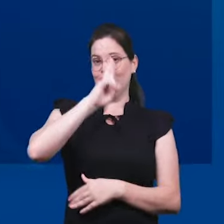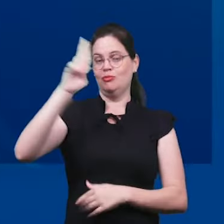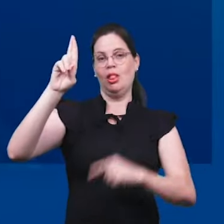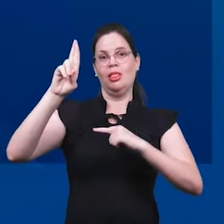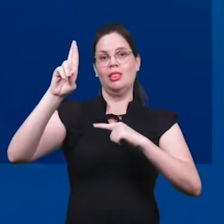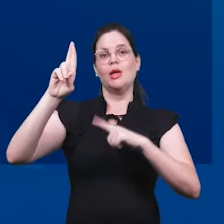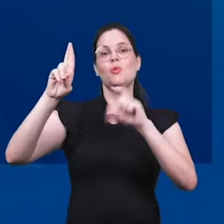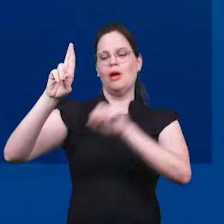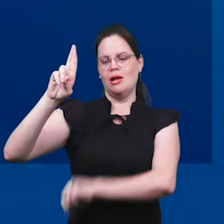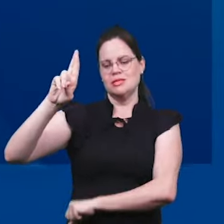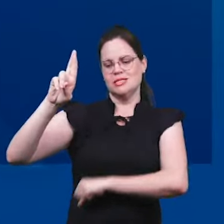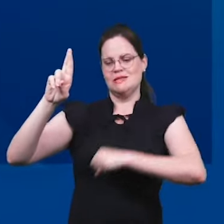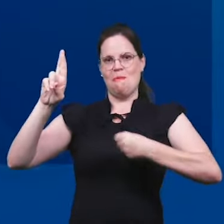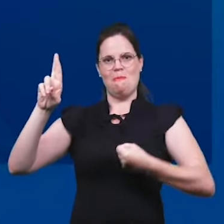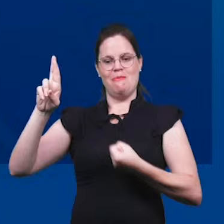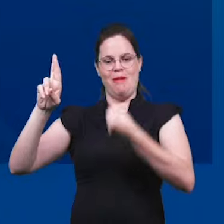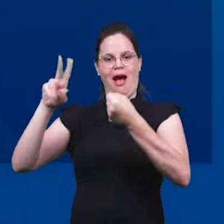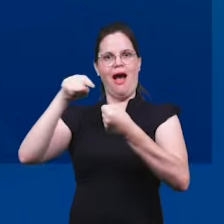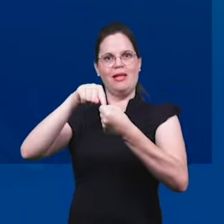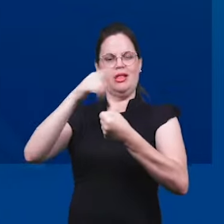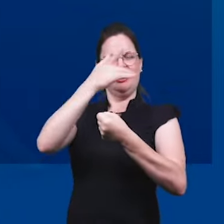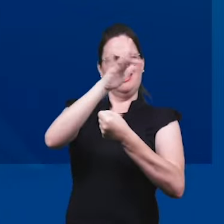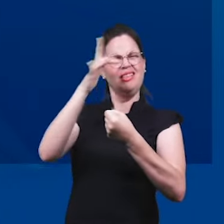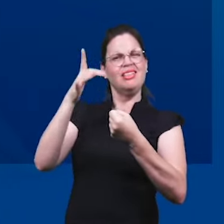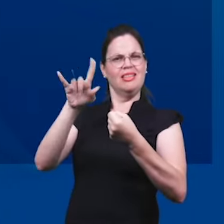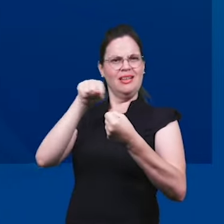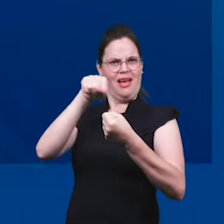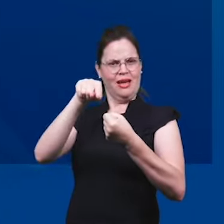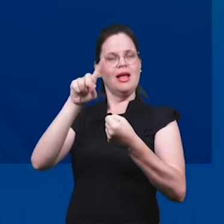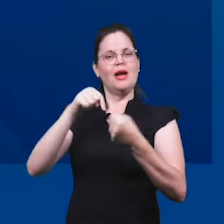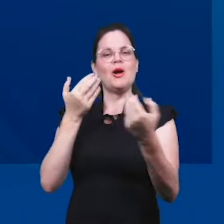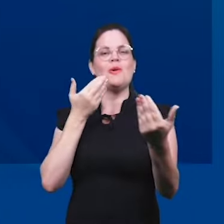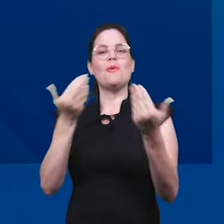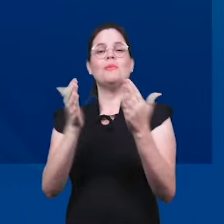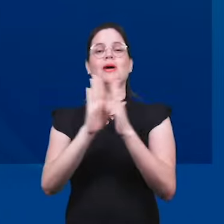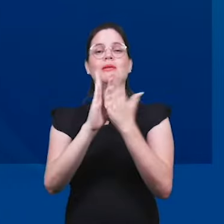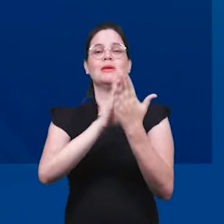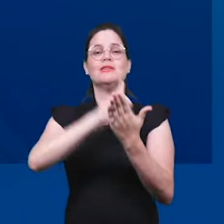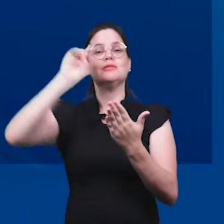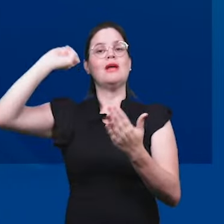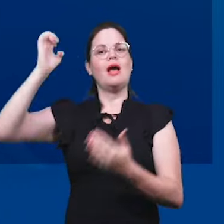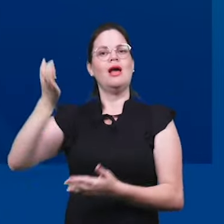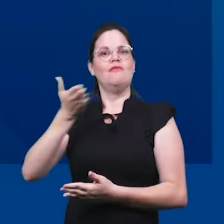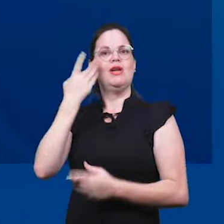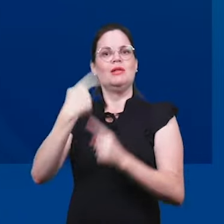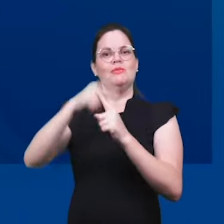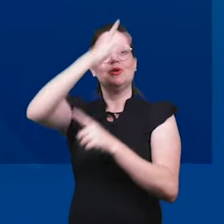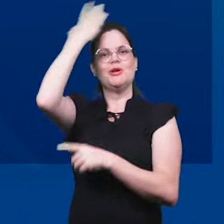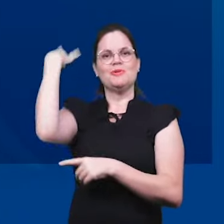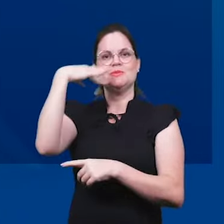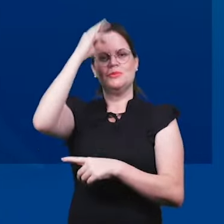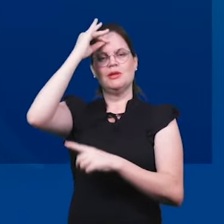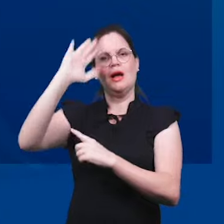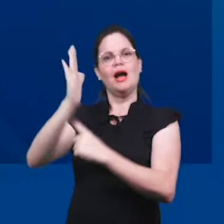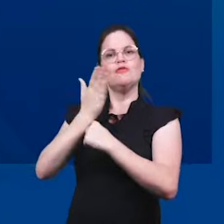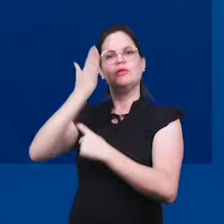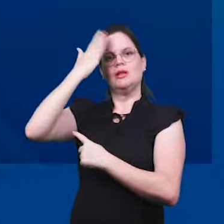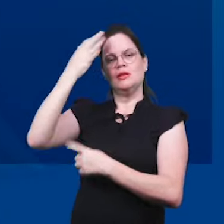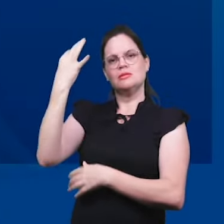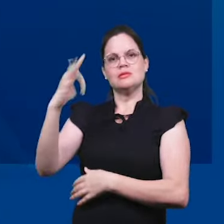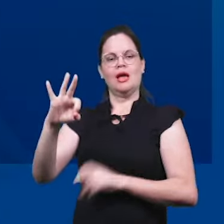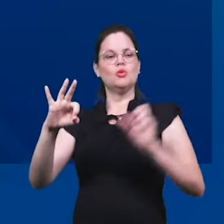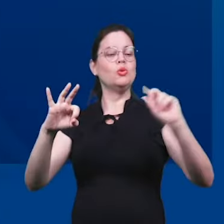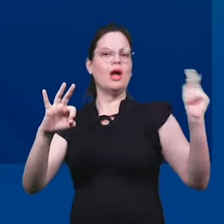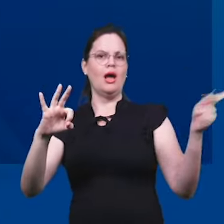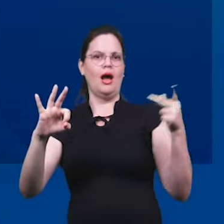revelada é a espada que sai da boca do Senhor. É a espada de dois gumes, que separa aquilo que é do Espírito Santo e aquilo que não